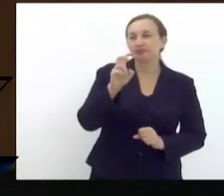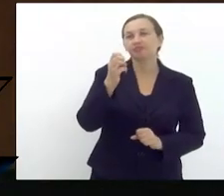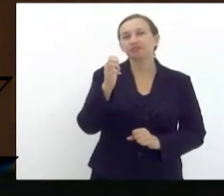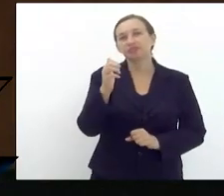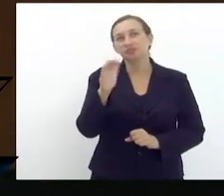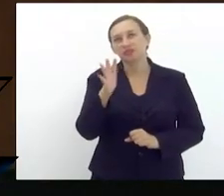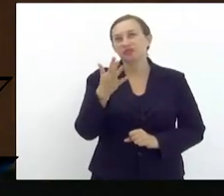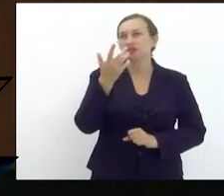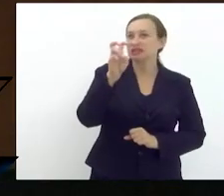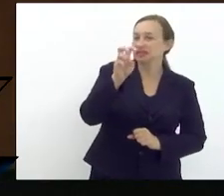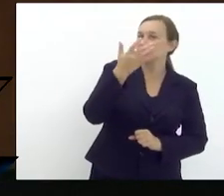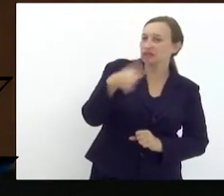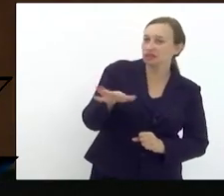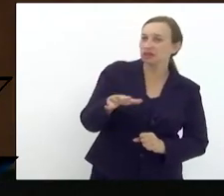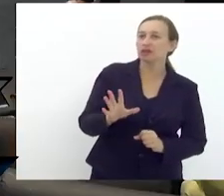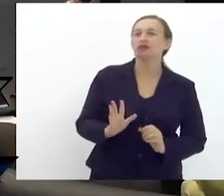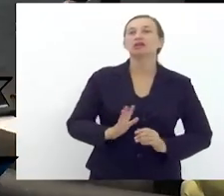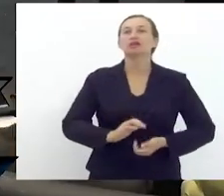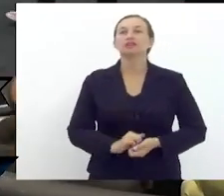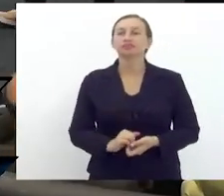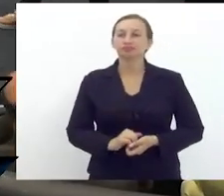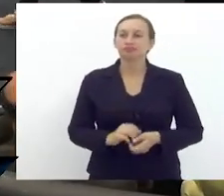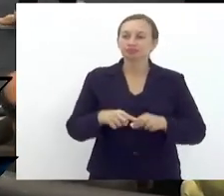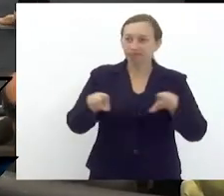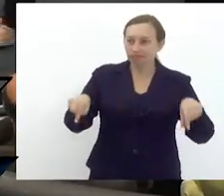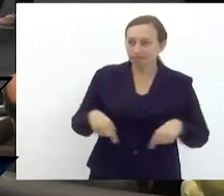cinco e pouca na escola do Legislativo